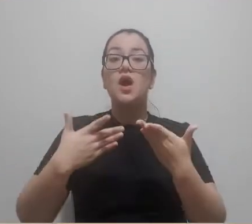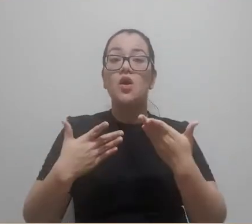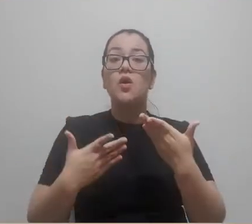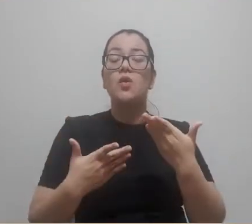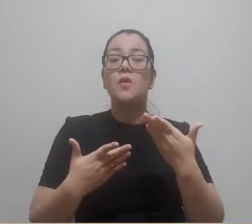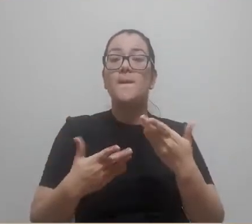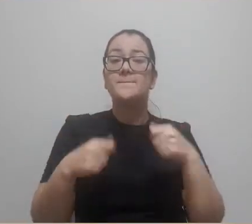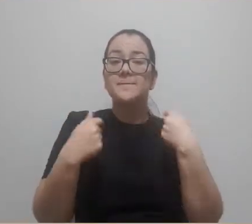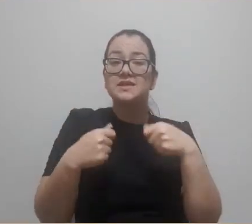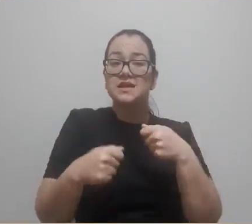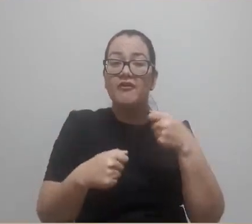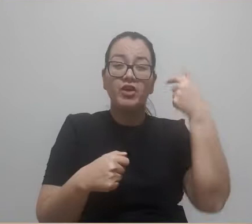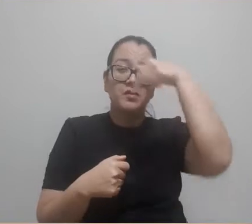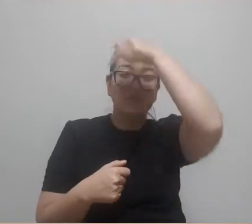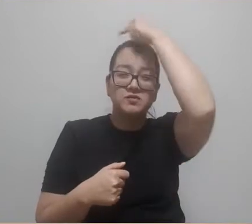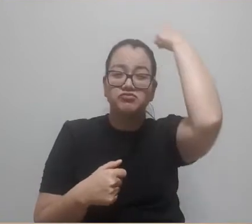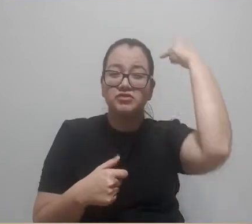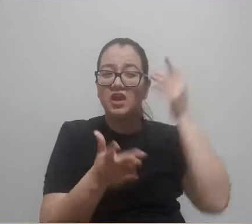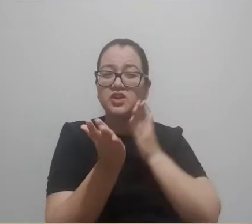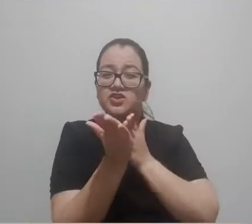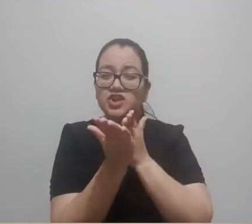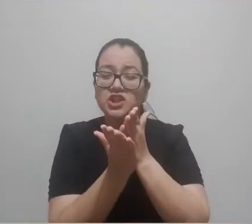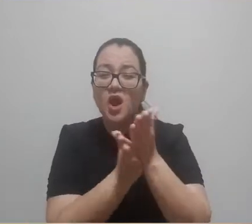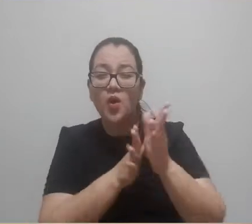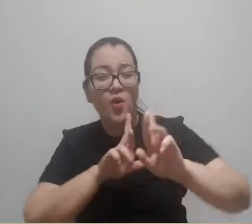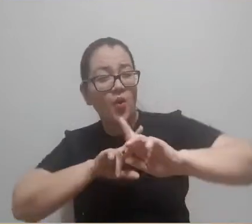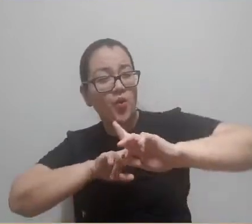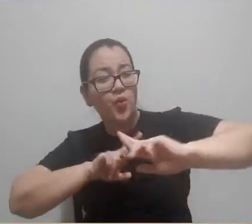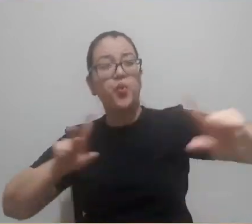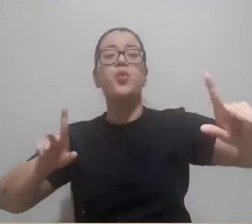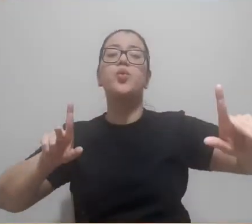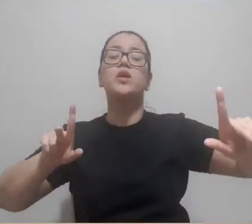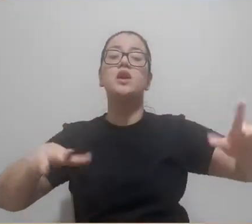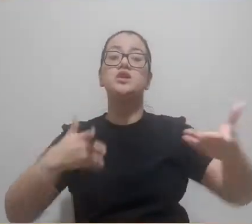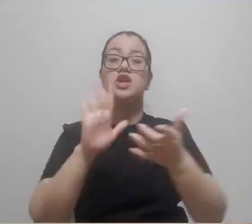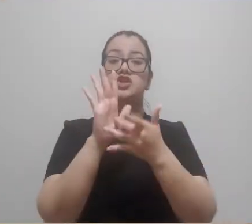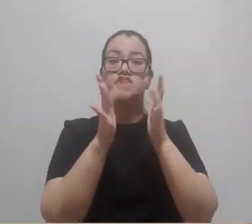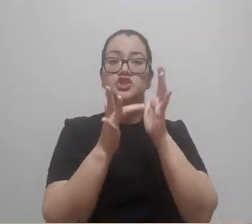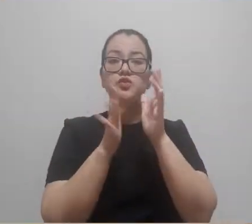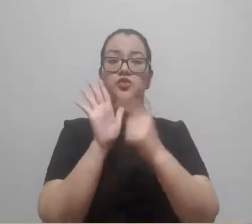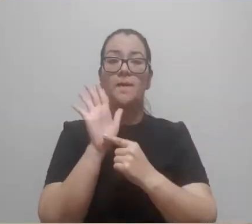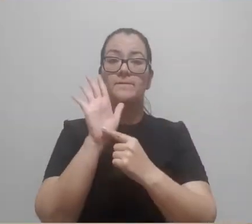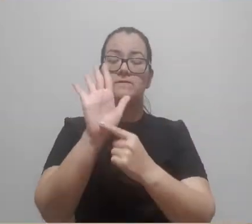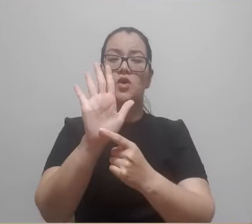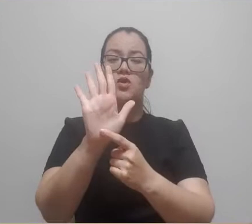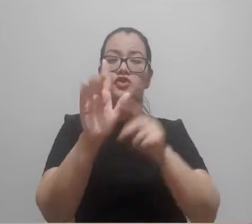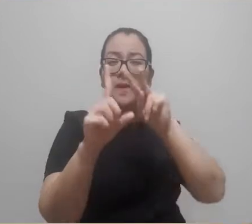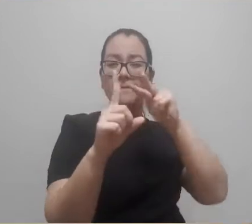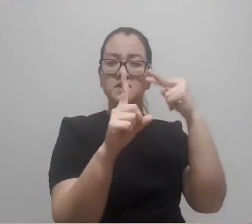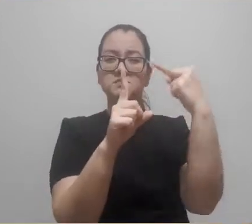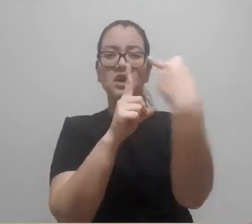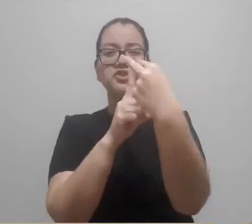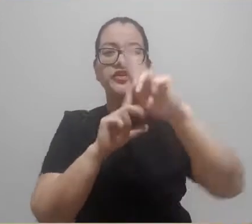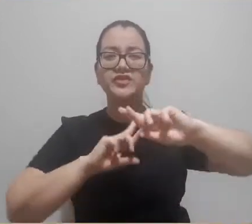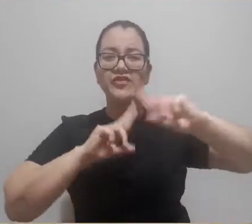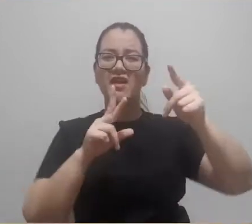eles tinham que ter um modelo de santidade e de retidão completamente diferente. Então, Jesus aqui introduz uma nova